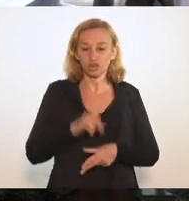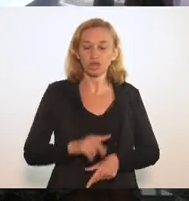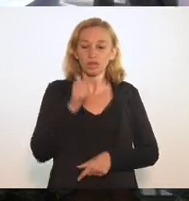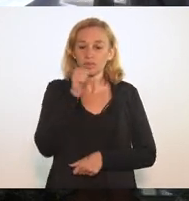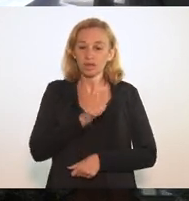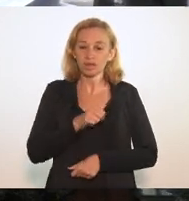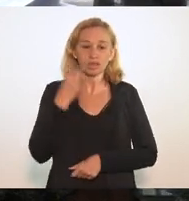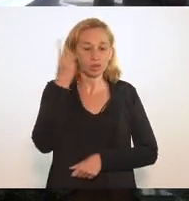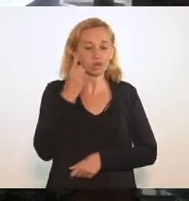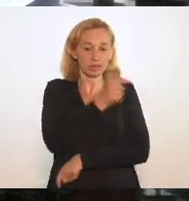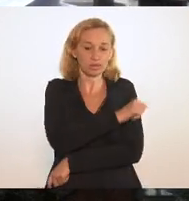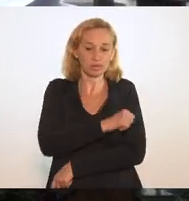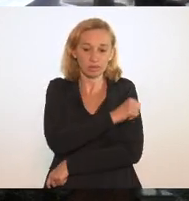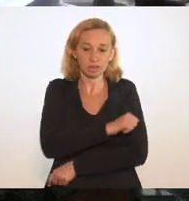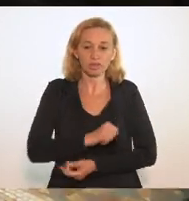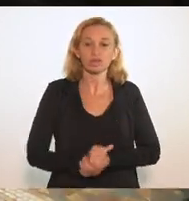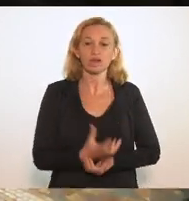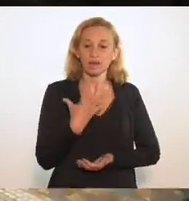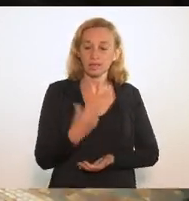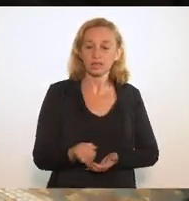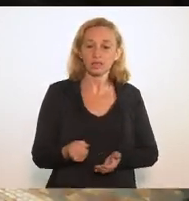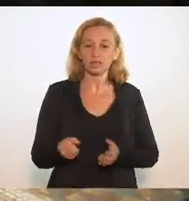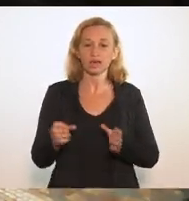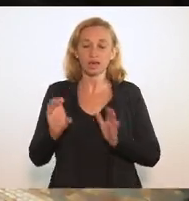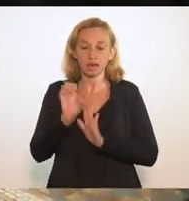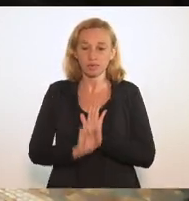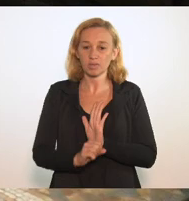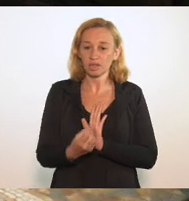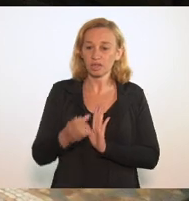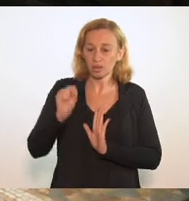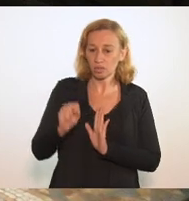Regiane. Favorável à emenda 8,